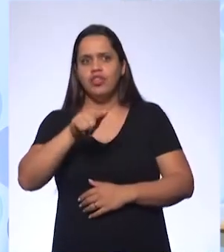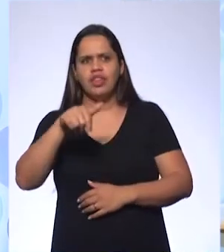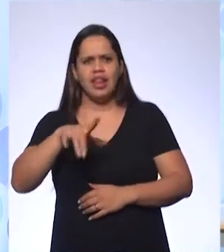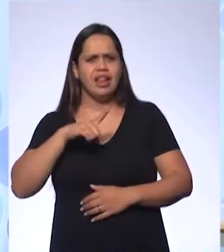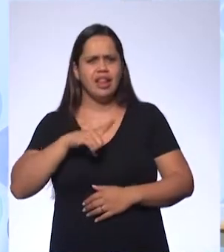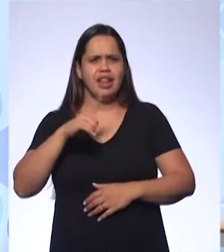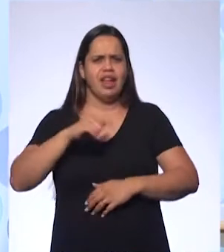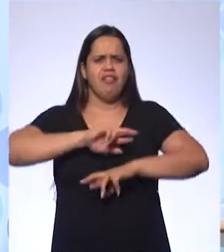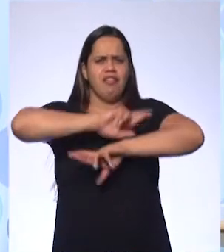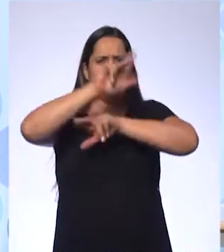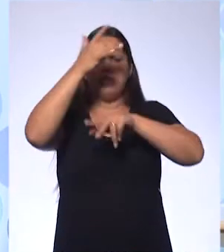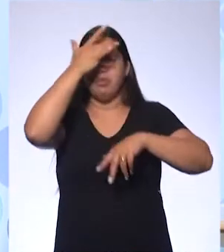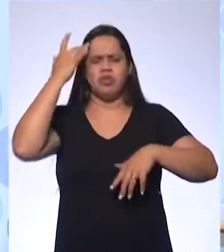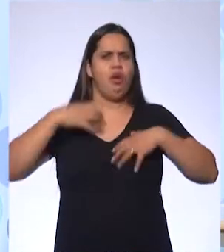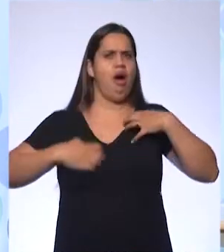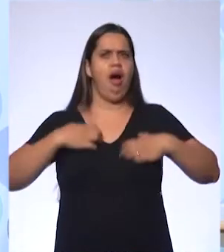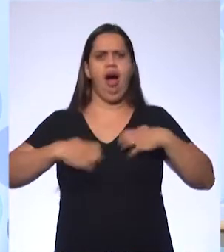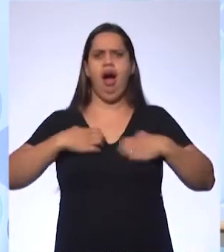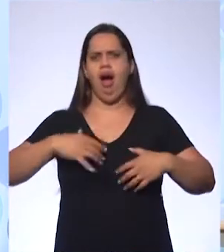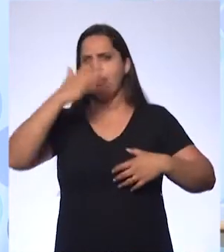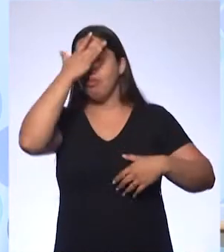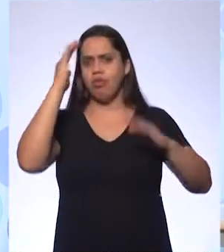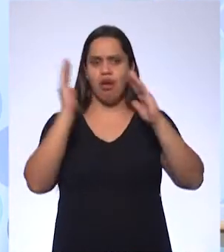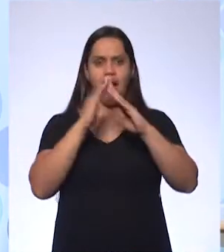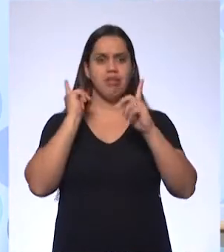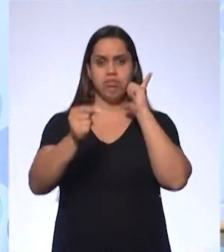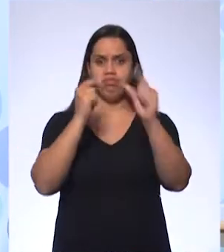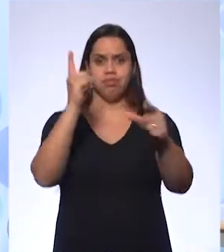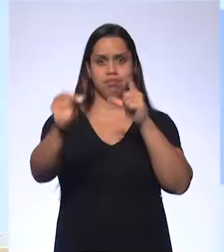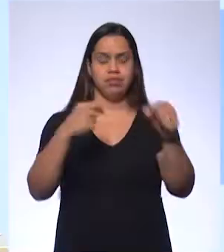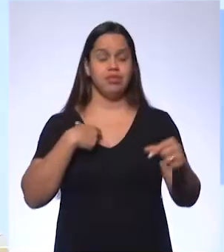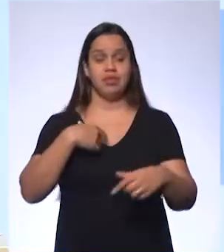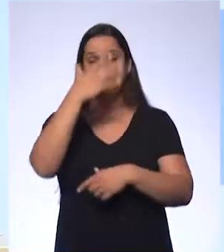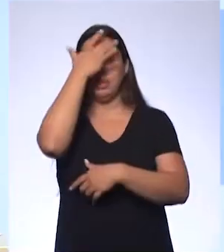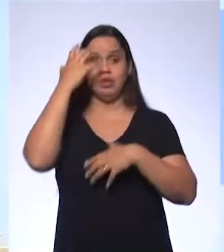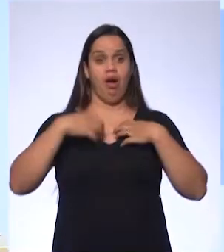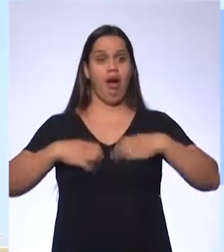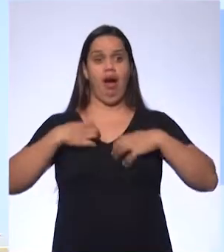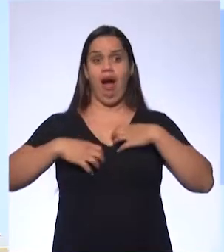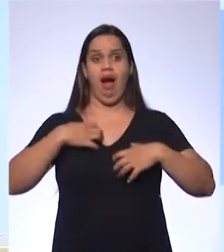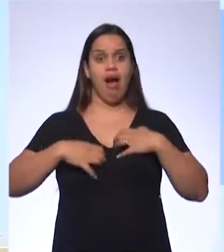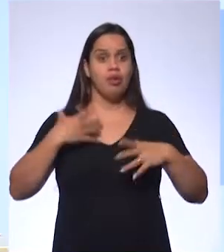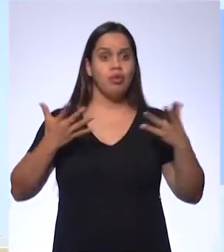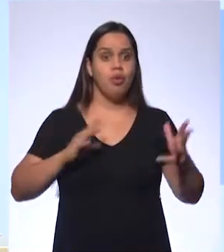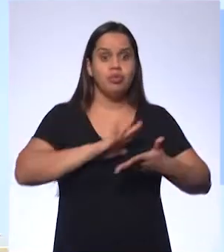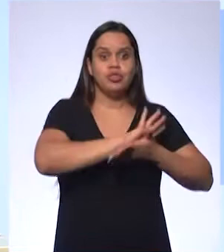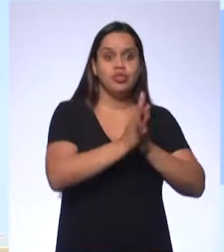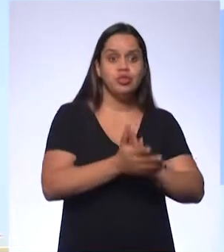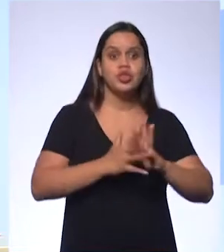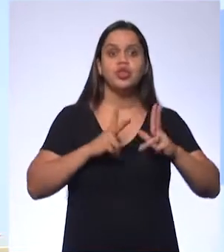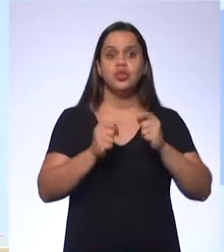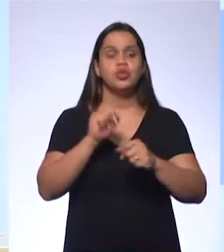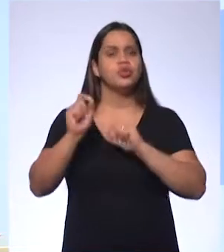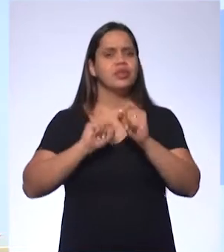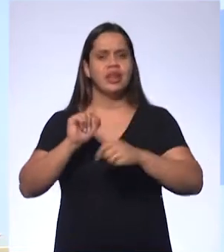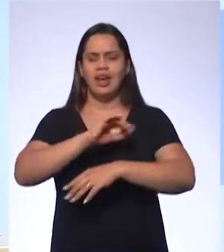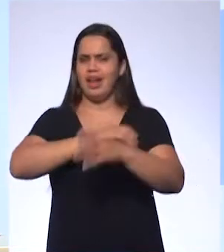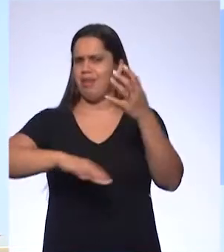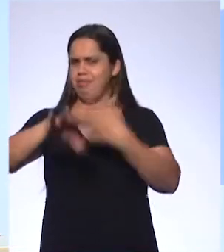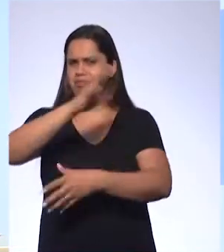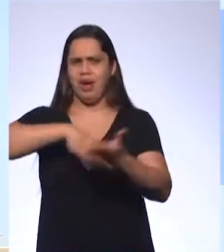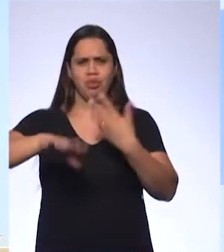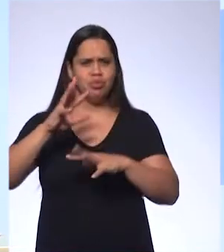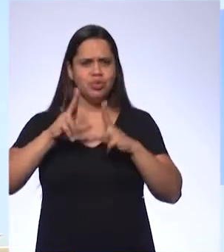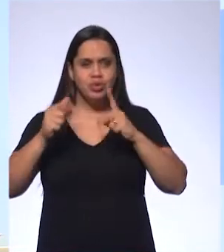grande. morreu, muita gente fugiu de casa. O povo desesperado, fugindo, destruindo tudo, e aquela, né, loucura